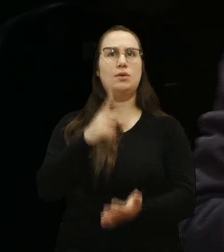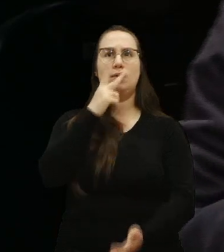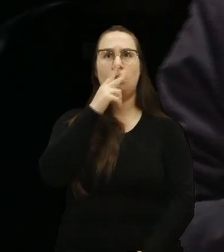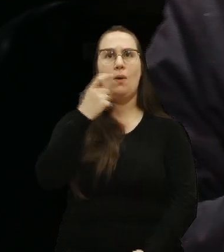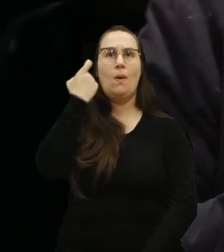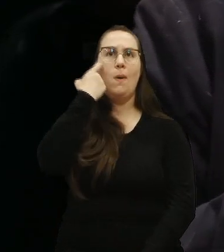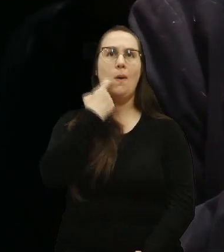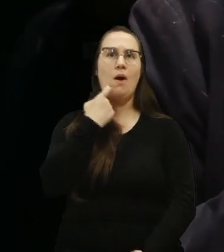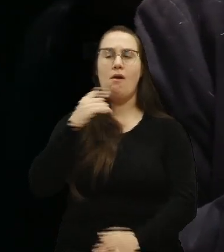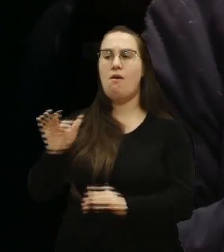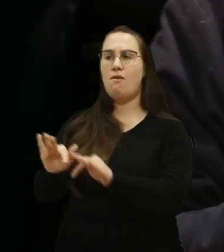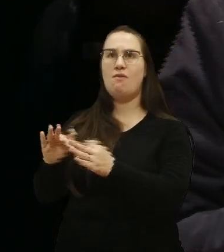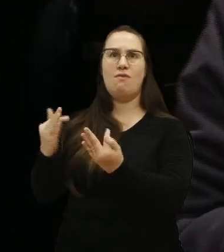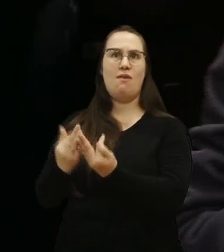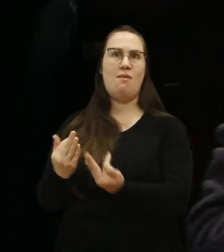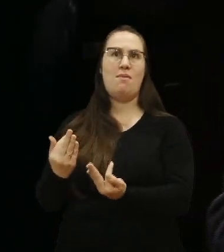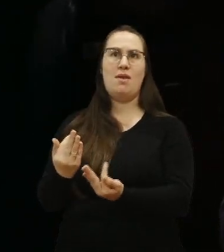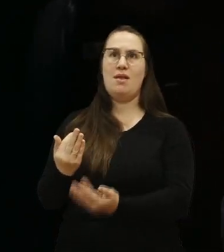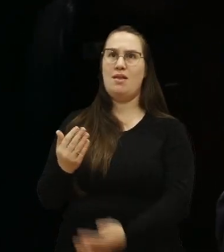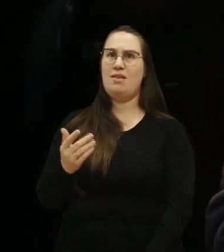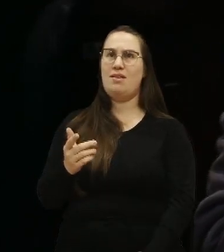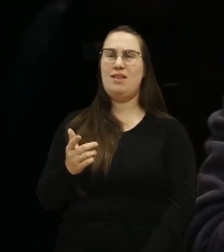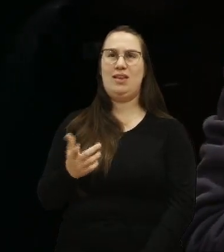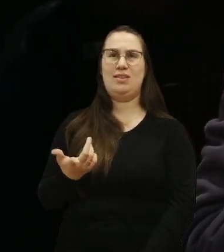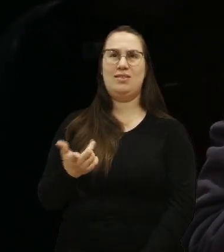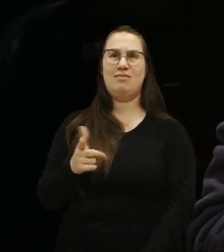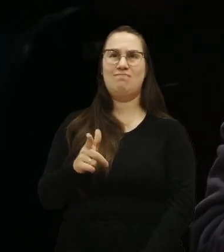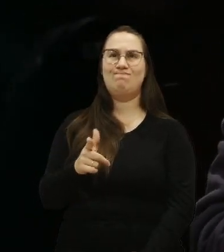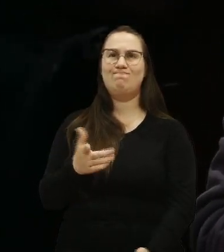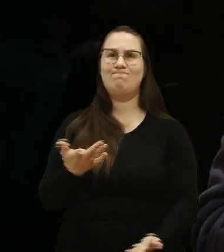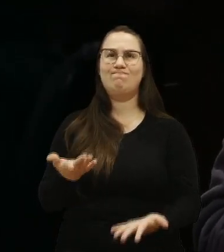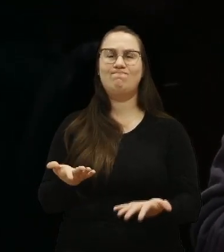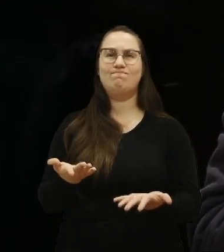Caleb, famílias que muitas vezes são ali,